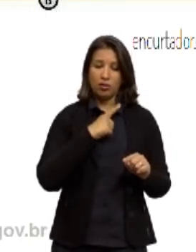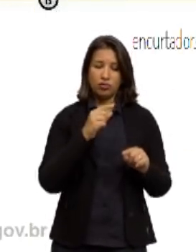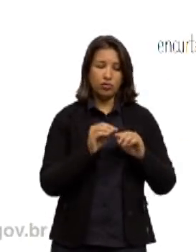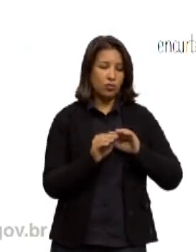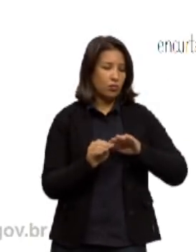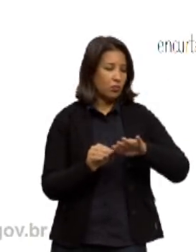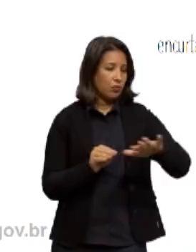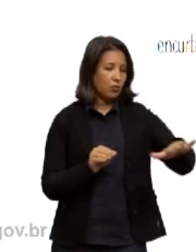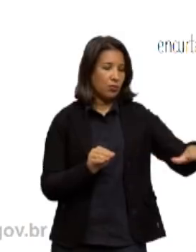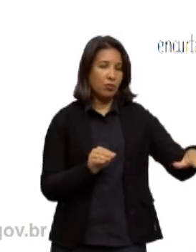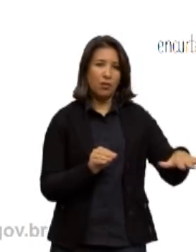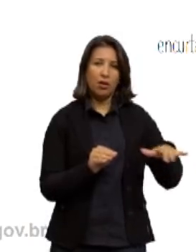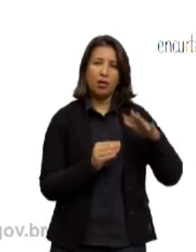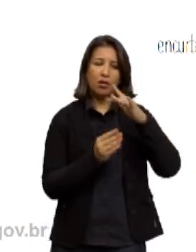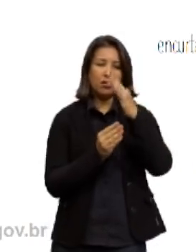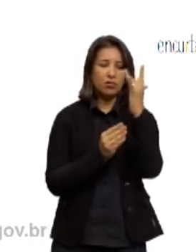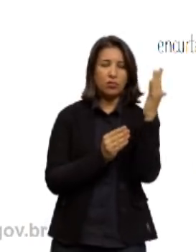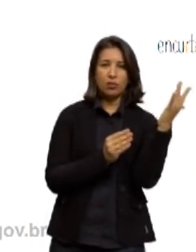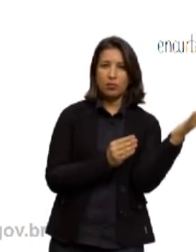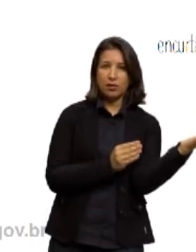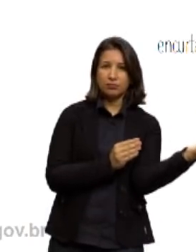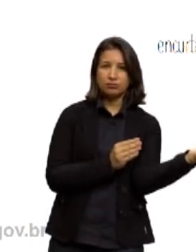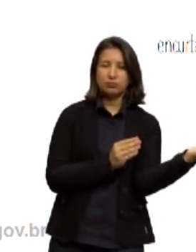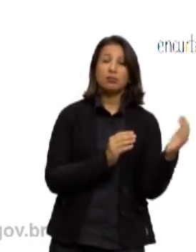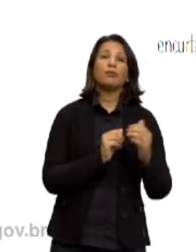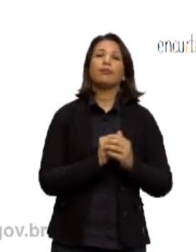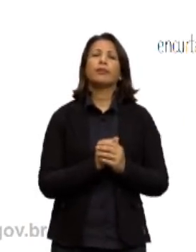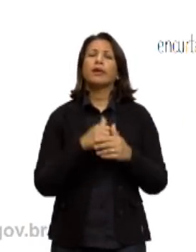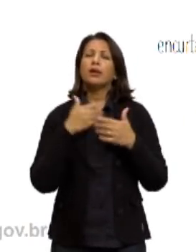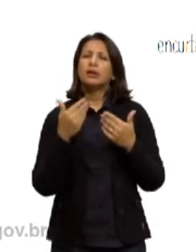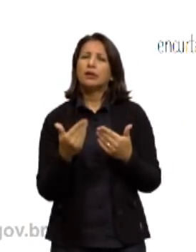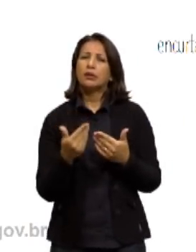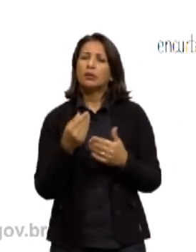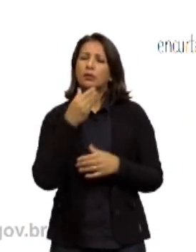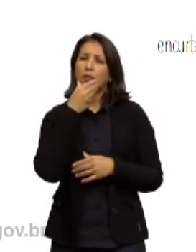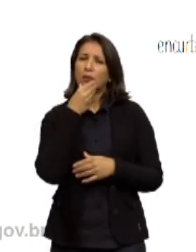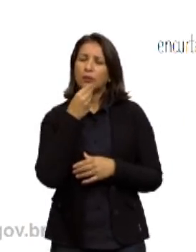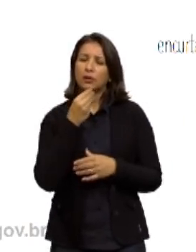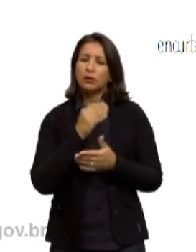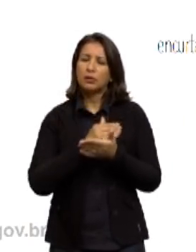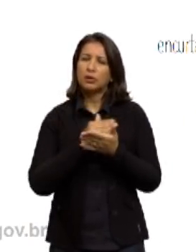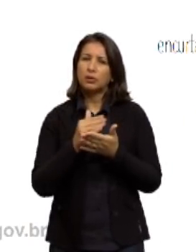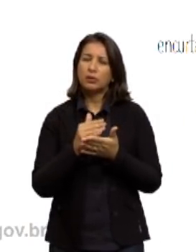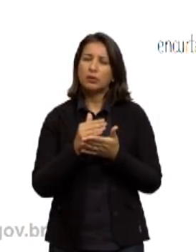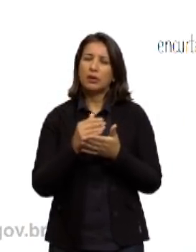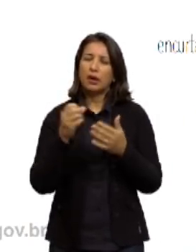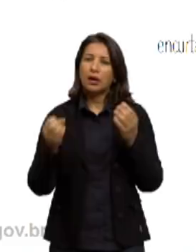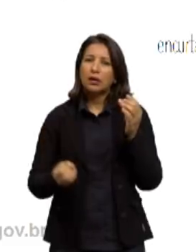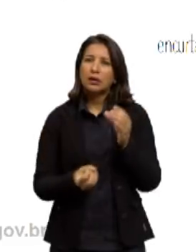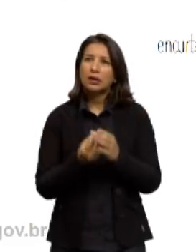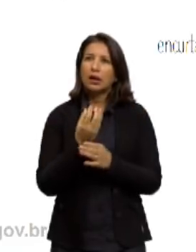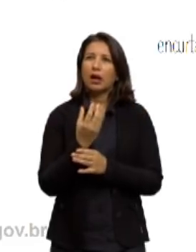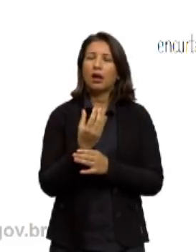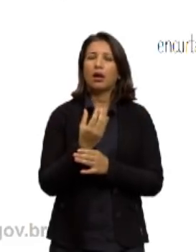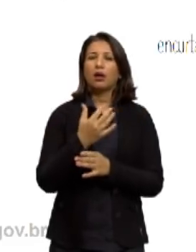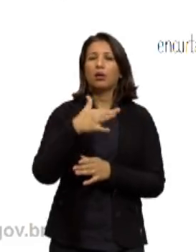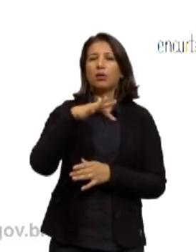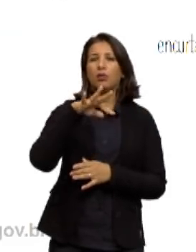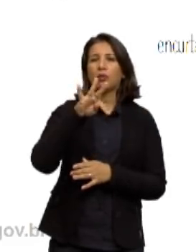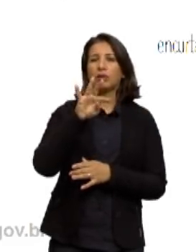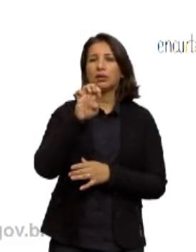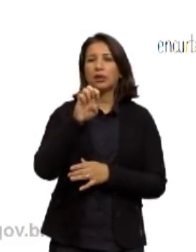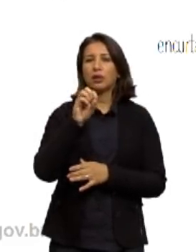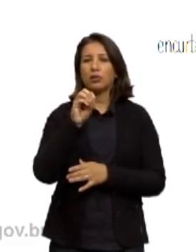sombra no solo oi e aí então ele eu não sou um teorema que é o teorema de tales que a gente usa